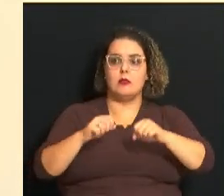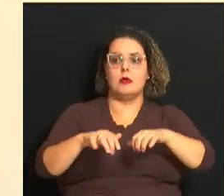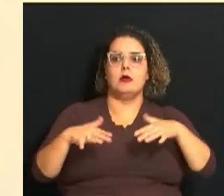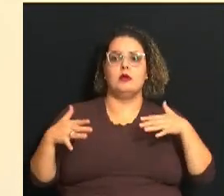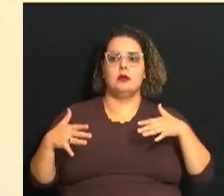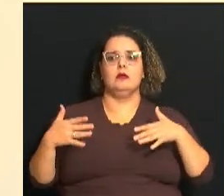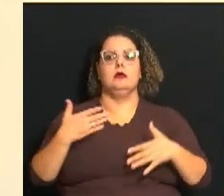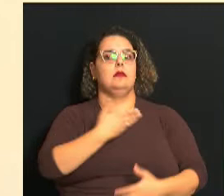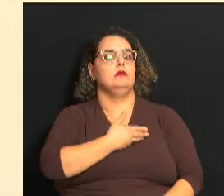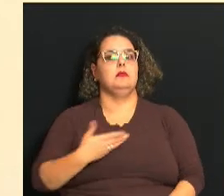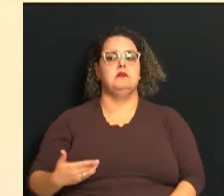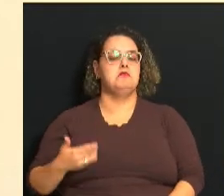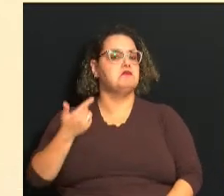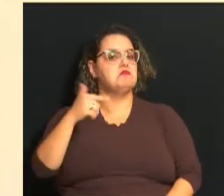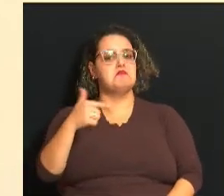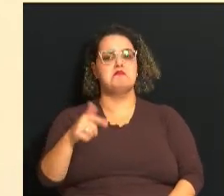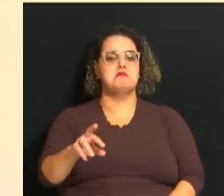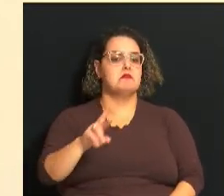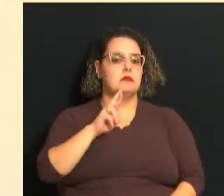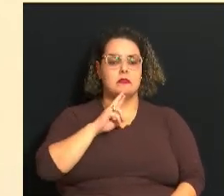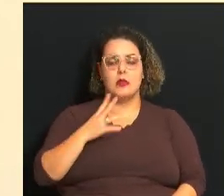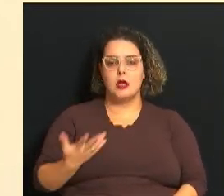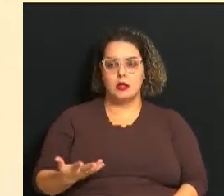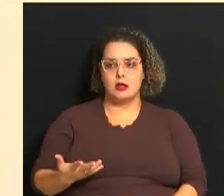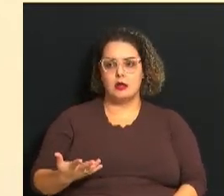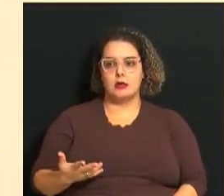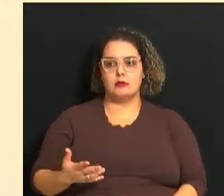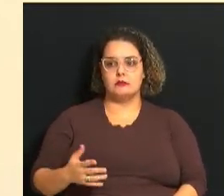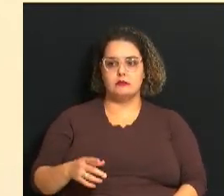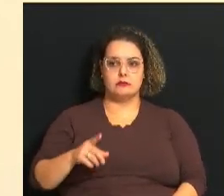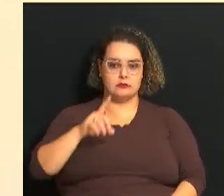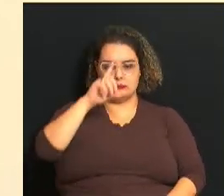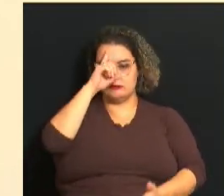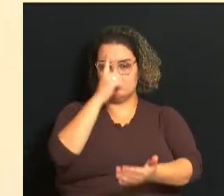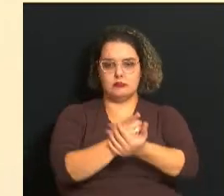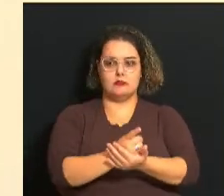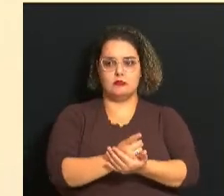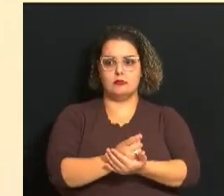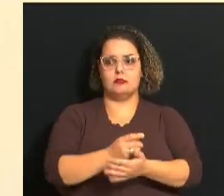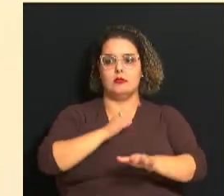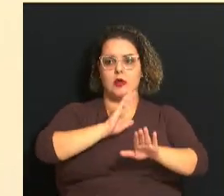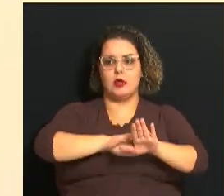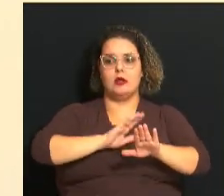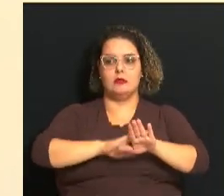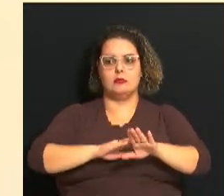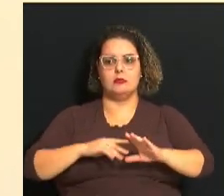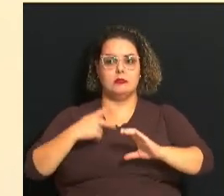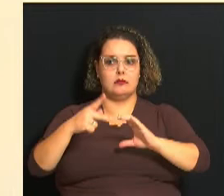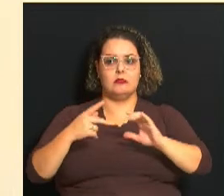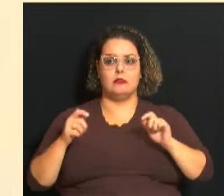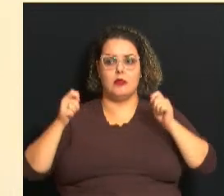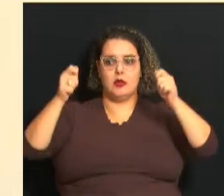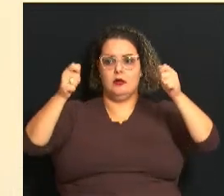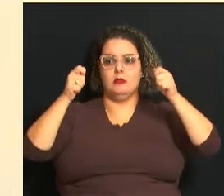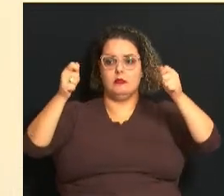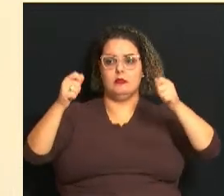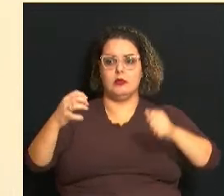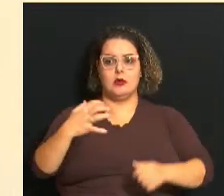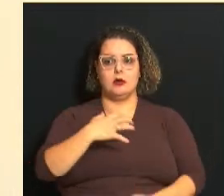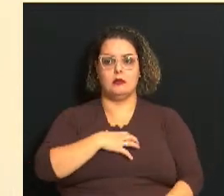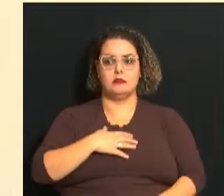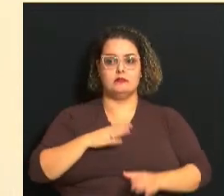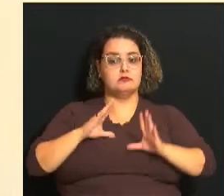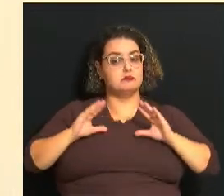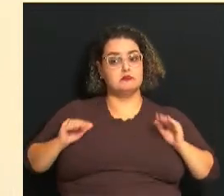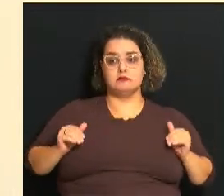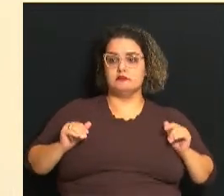pública e não tinham sequer recebido respostas então eles tomaram a decisão de né durante um ato se for uma câmera fazer um ato aí se sentiram confortáveis